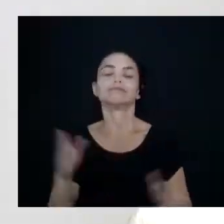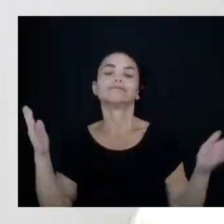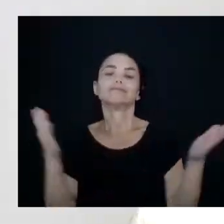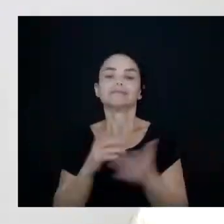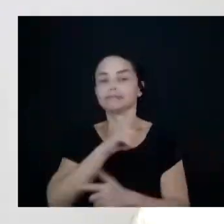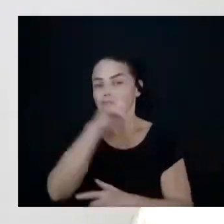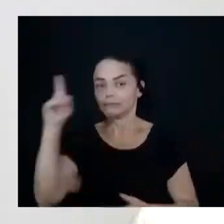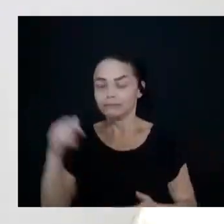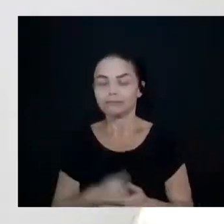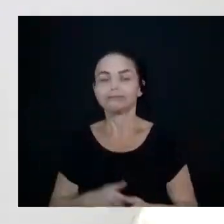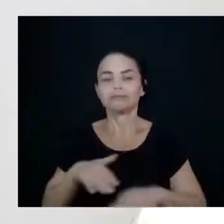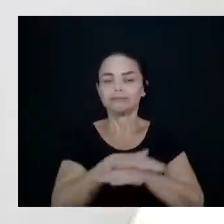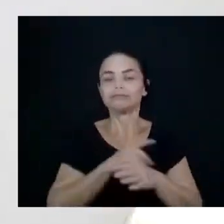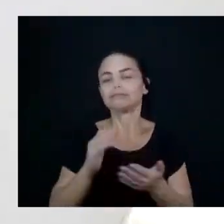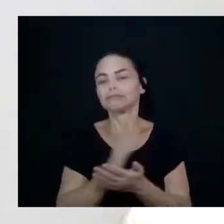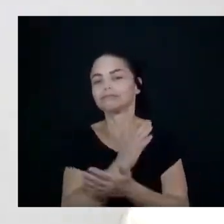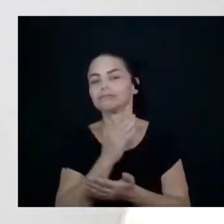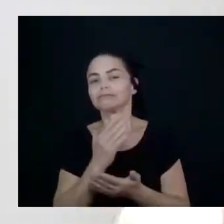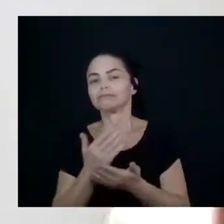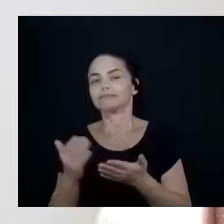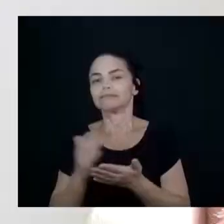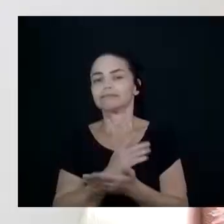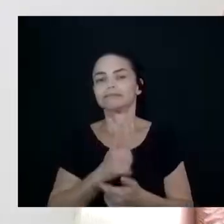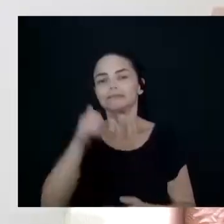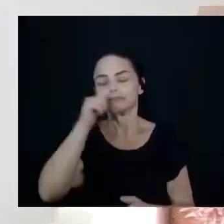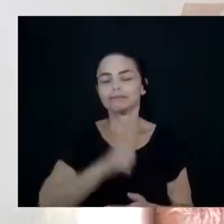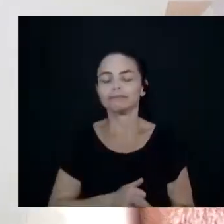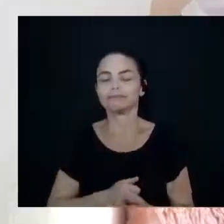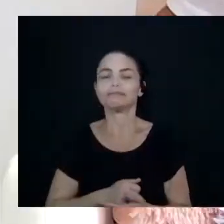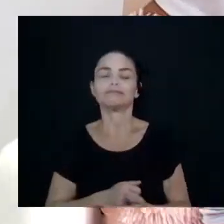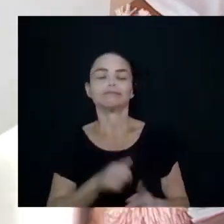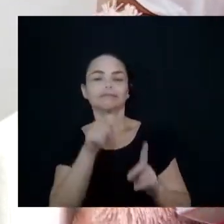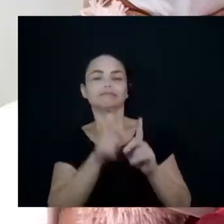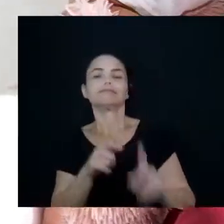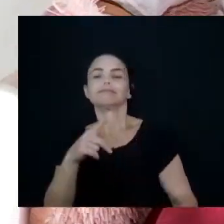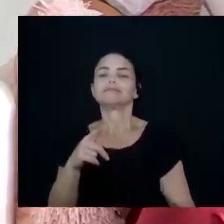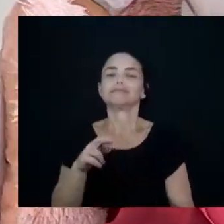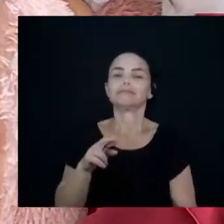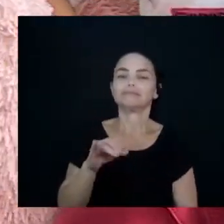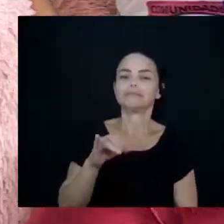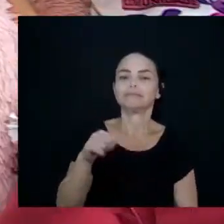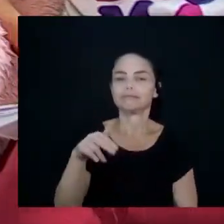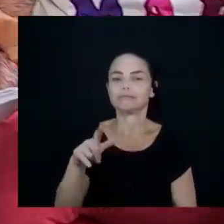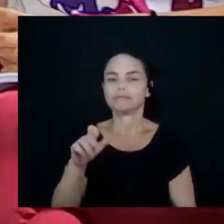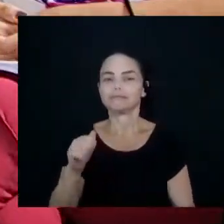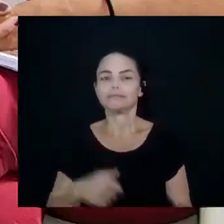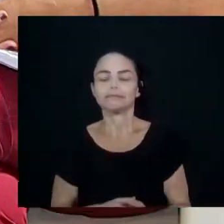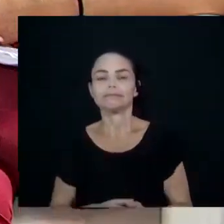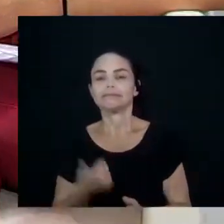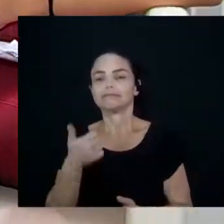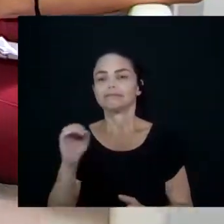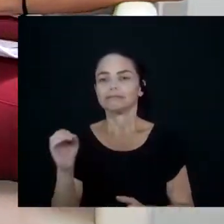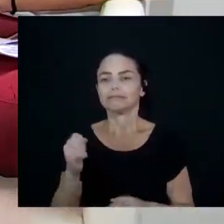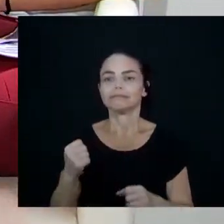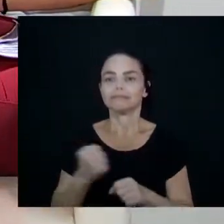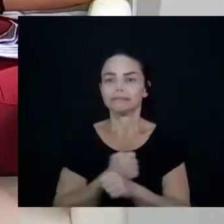delas. Uma é a Priscila, que inclusive ela há 10 anos pensou e hoje tem